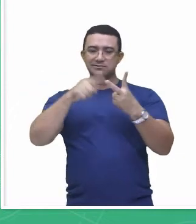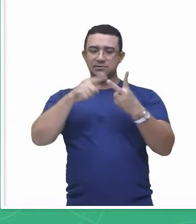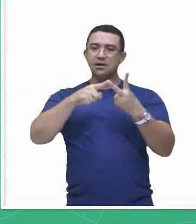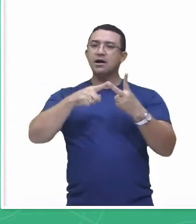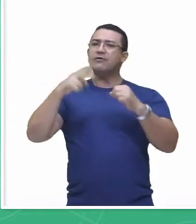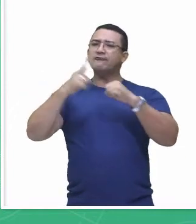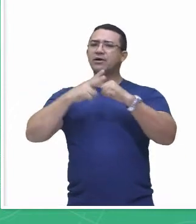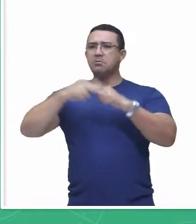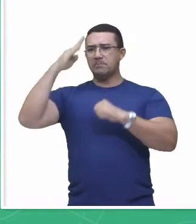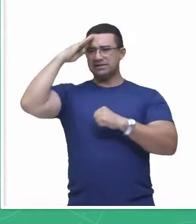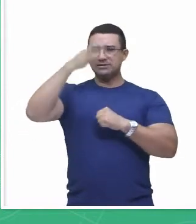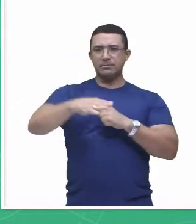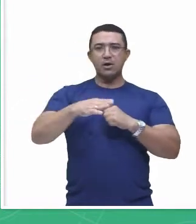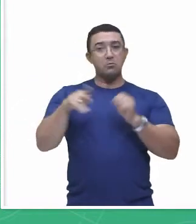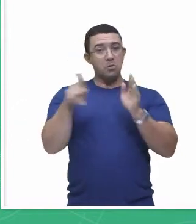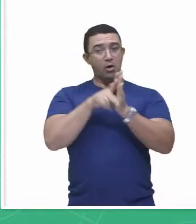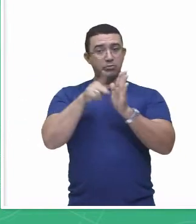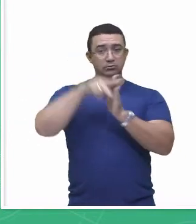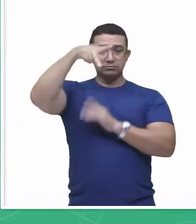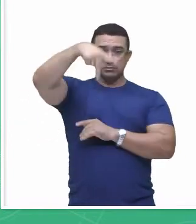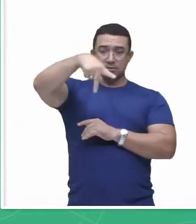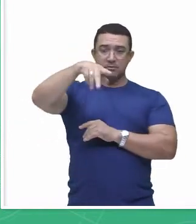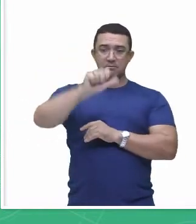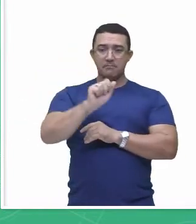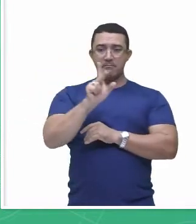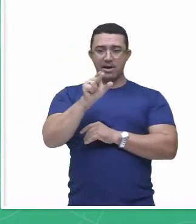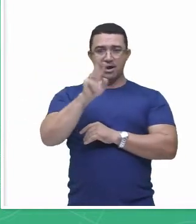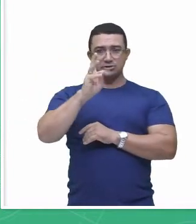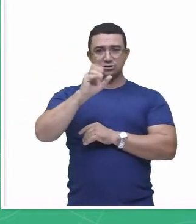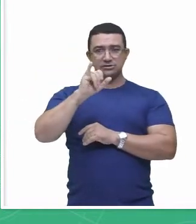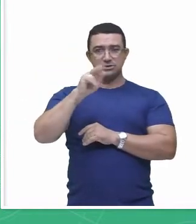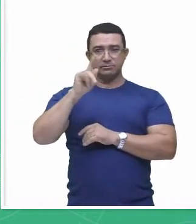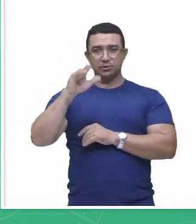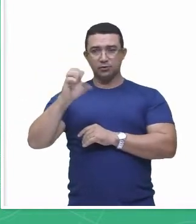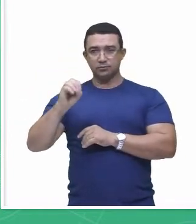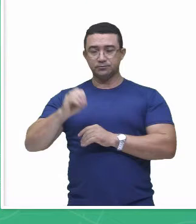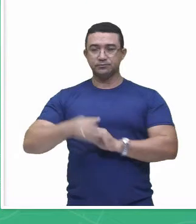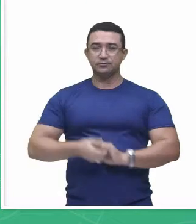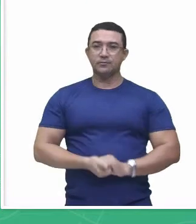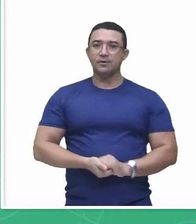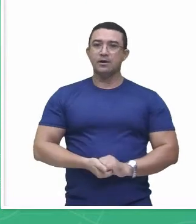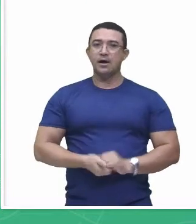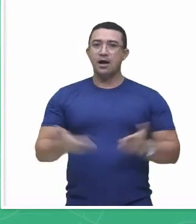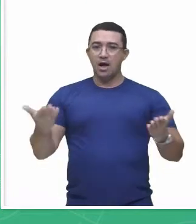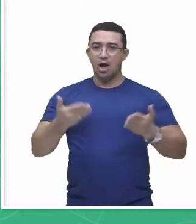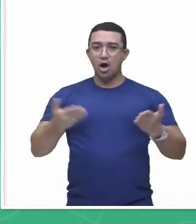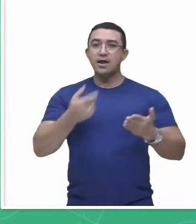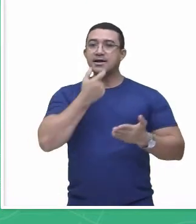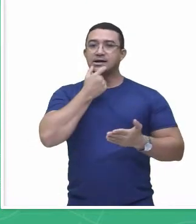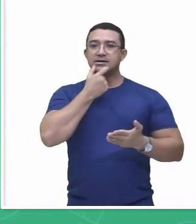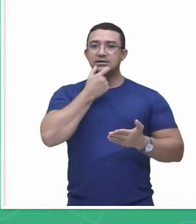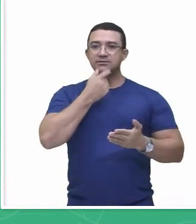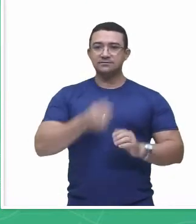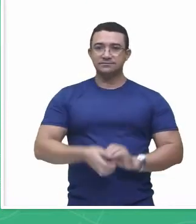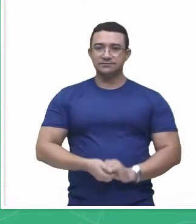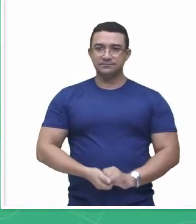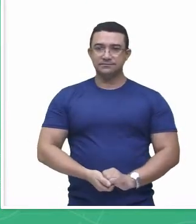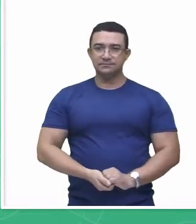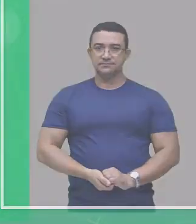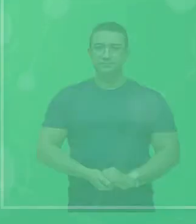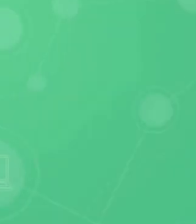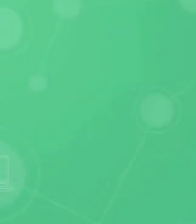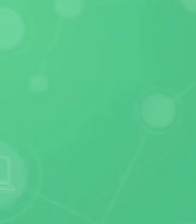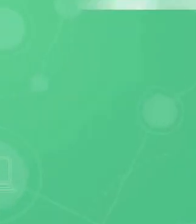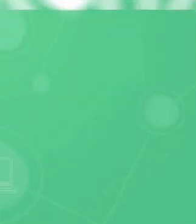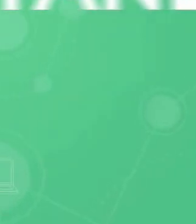vai estar no particípio, tá bom? Então, vamos seguir. Agora vamos com outra língua, que é língua inglesa. Vamos lá.